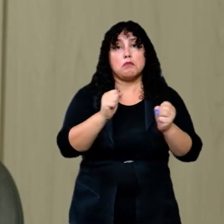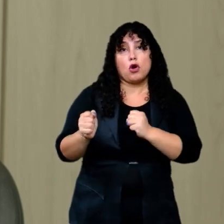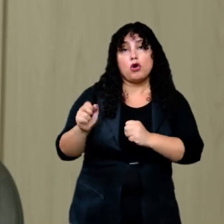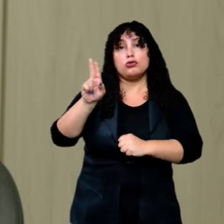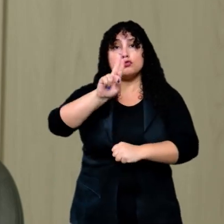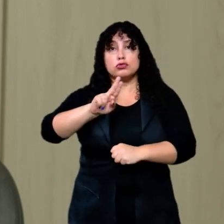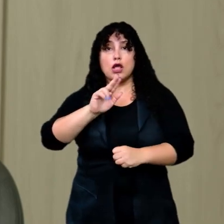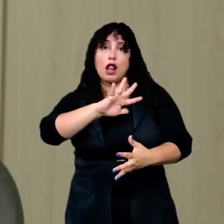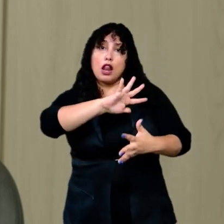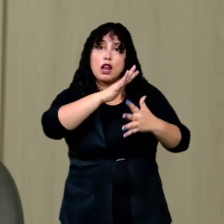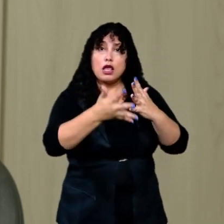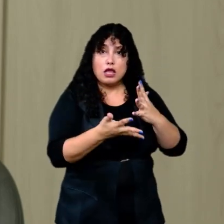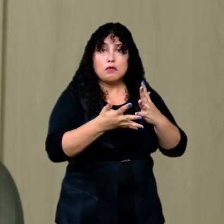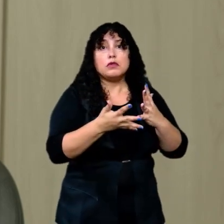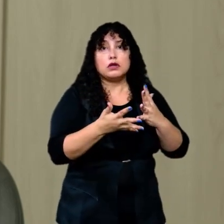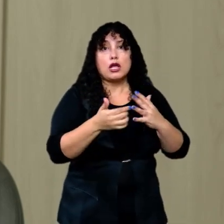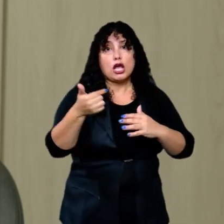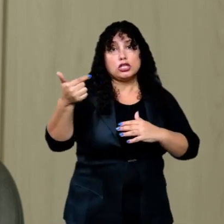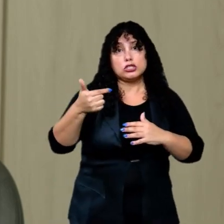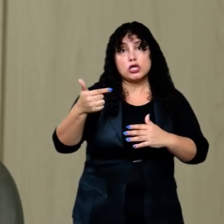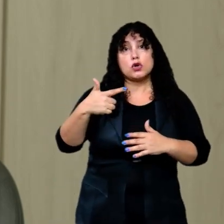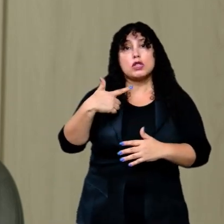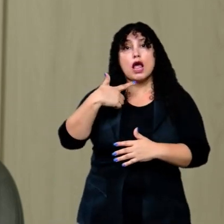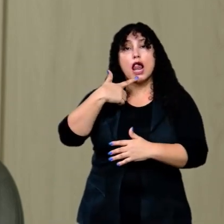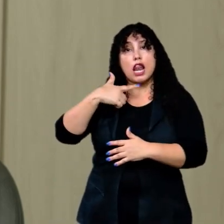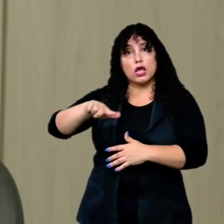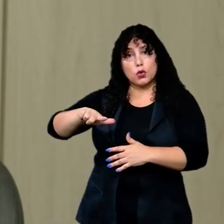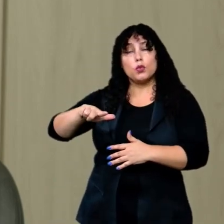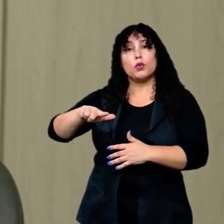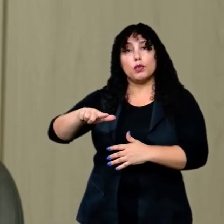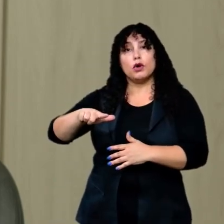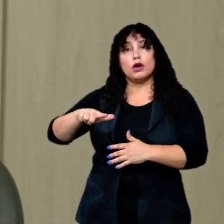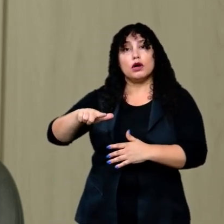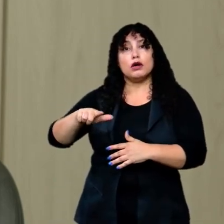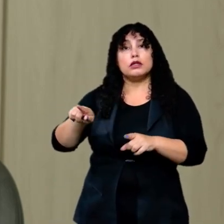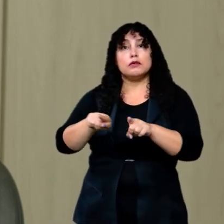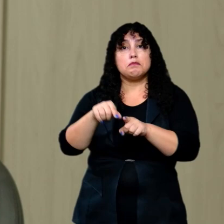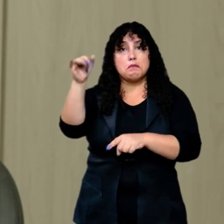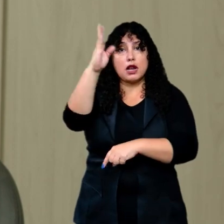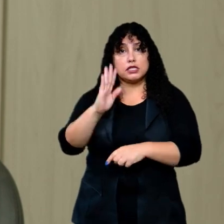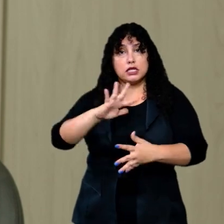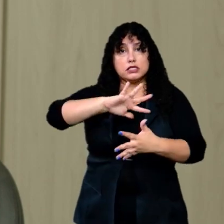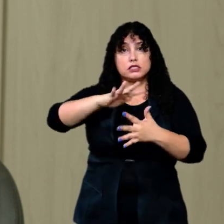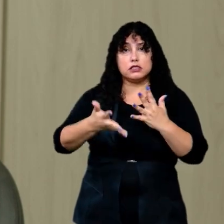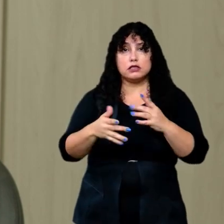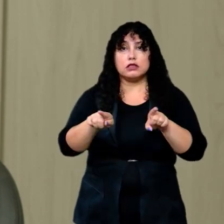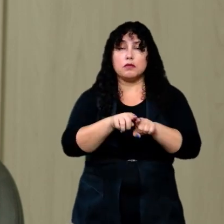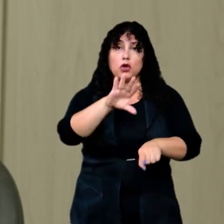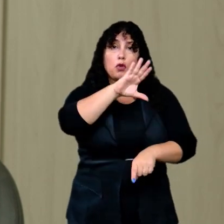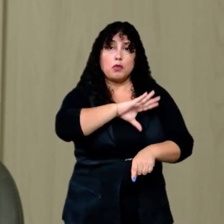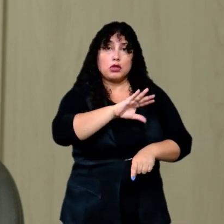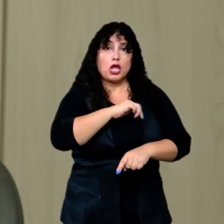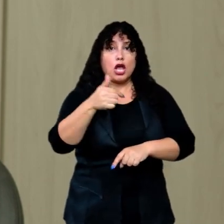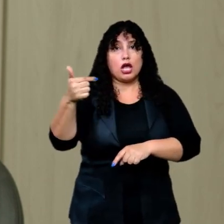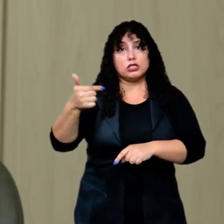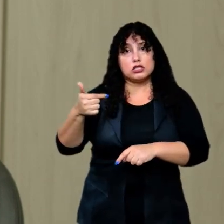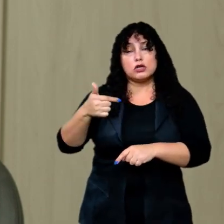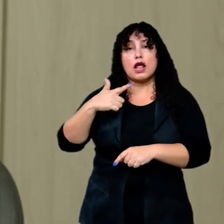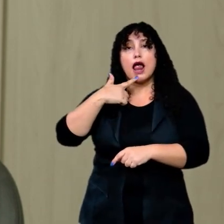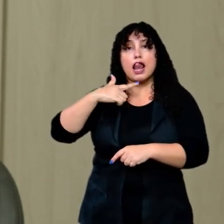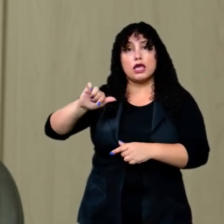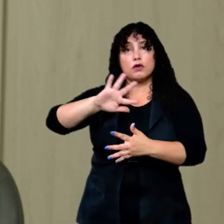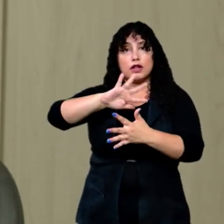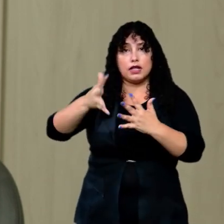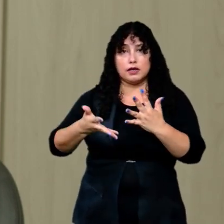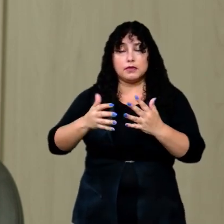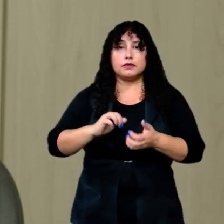a Libras, a nossa segunda língua, né? A língua brasileira de sinais. Nós temos o português e a nossa segunda língua é a